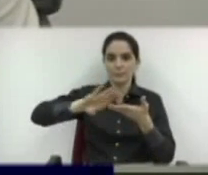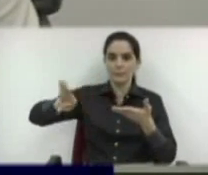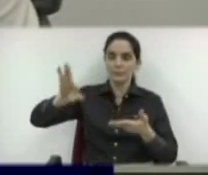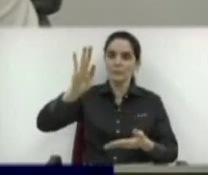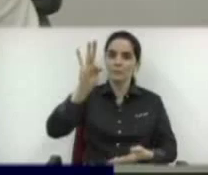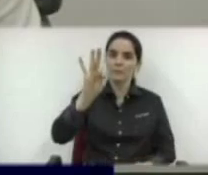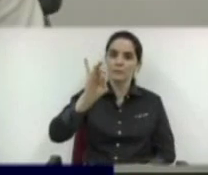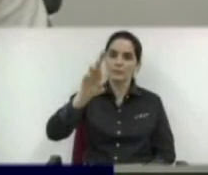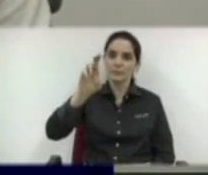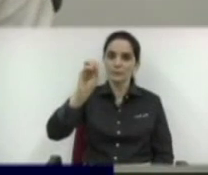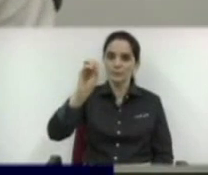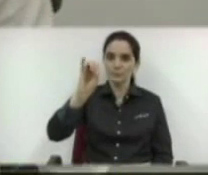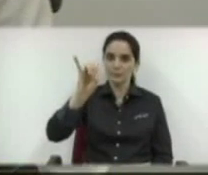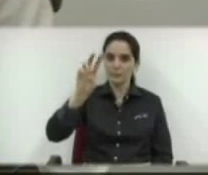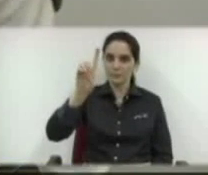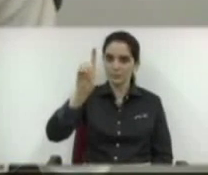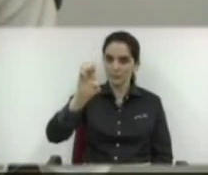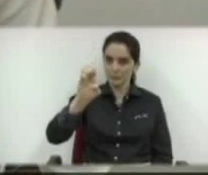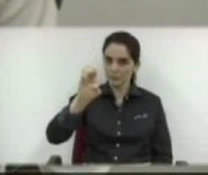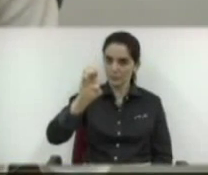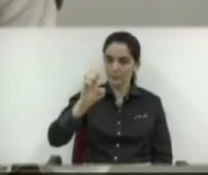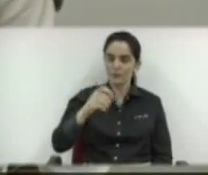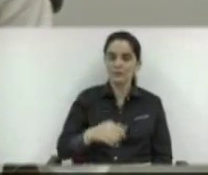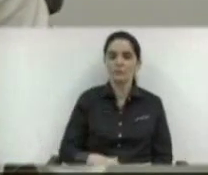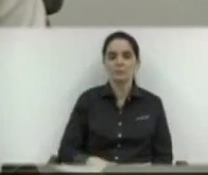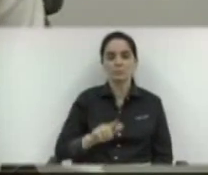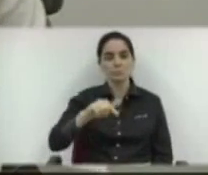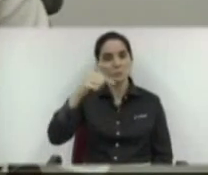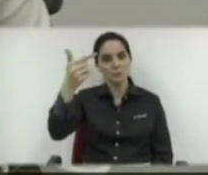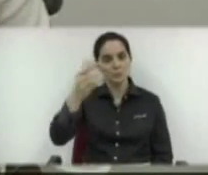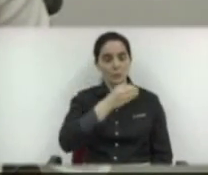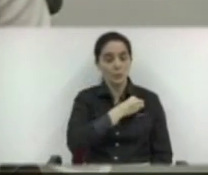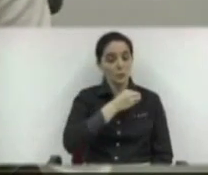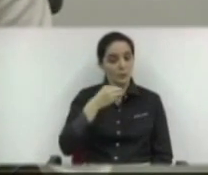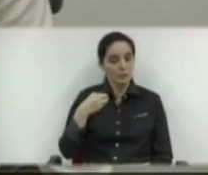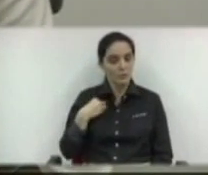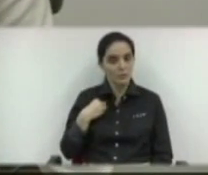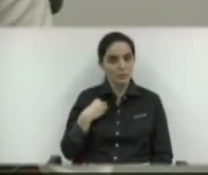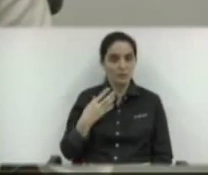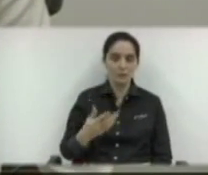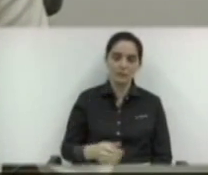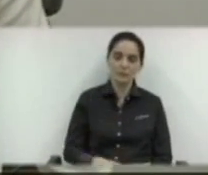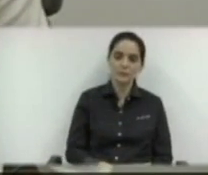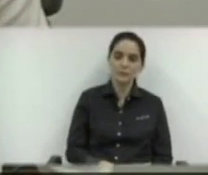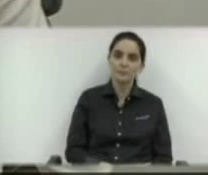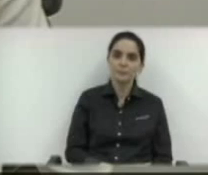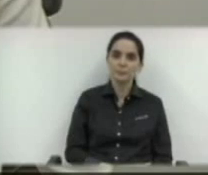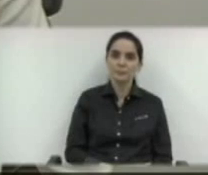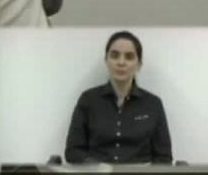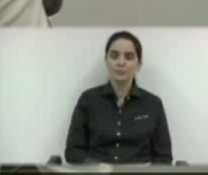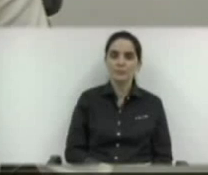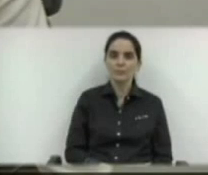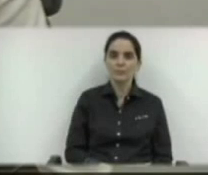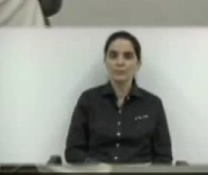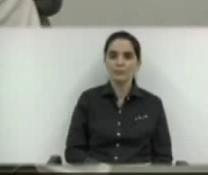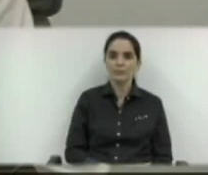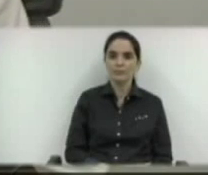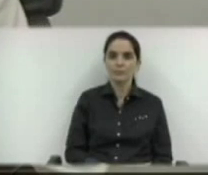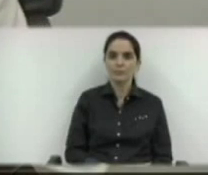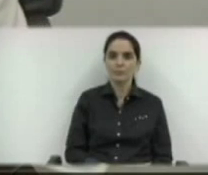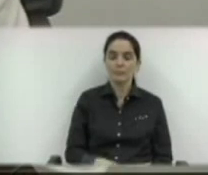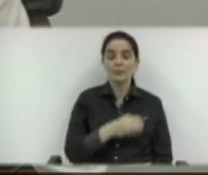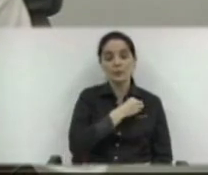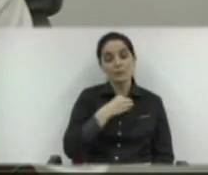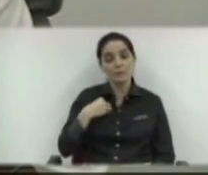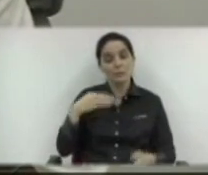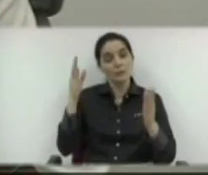e aguardar os resultados da biópsia que será feita, visto que por punção já indicou,